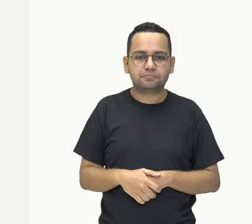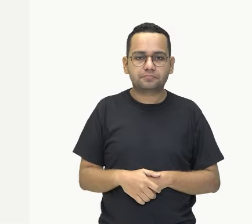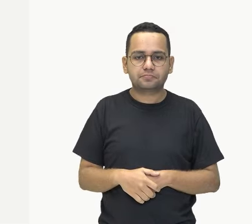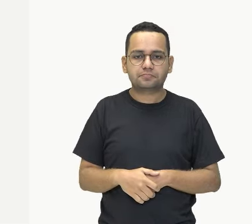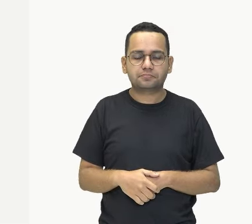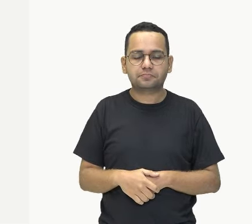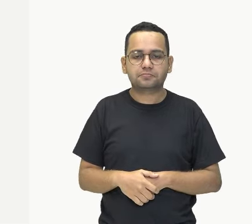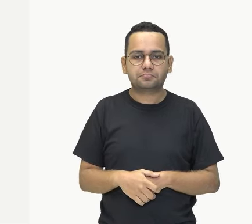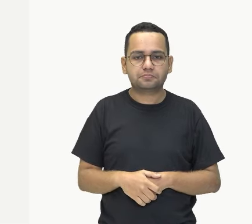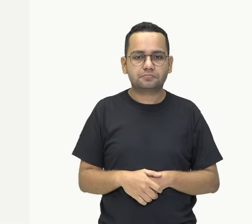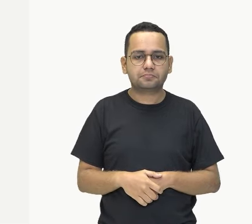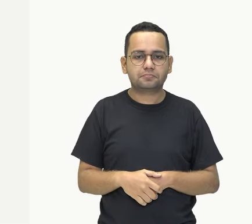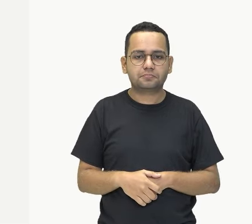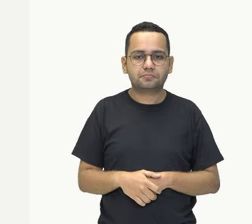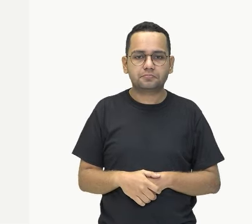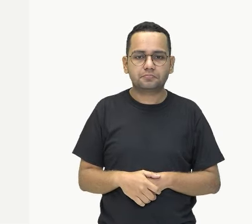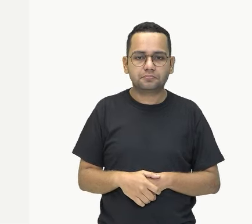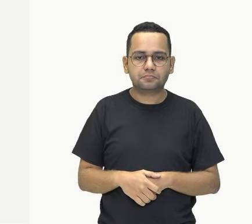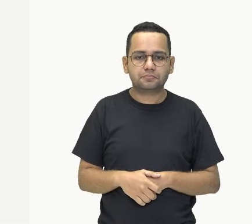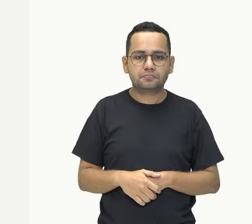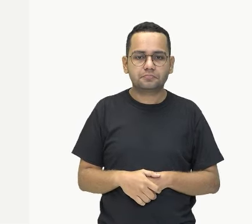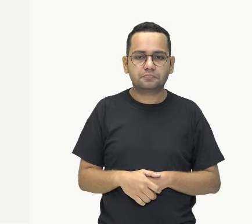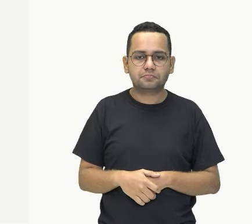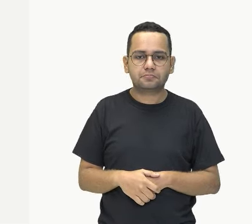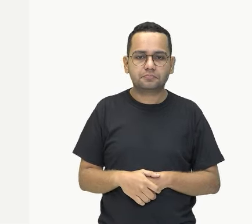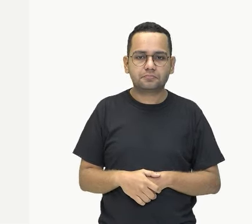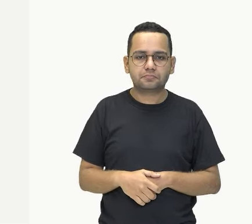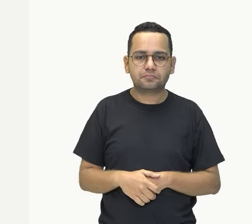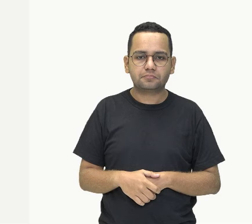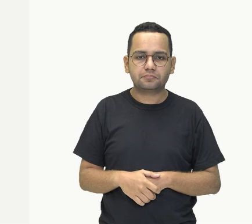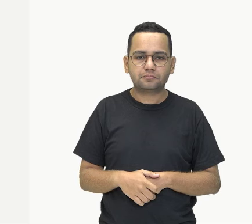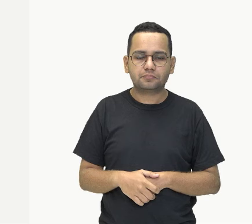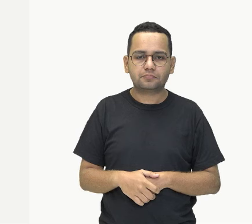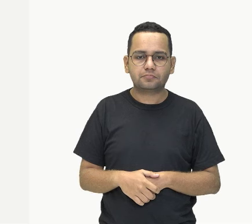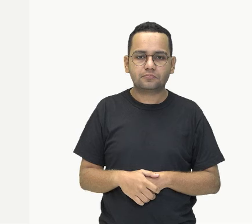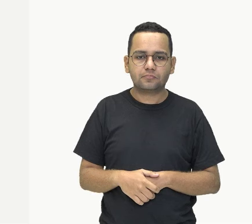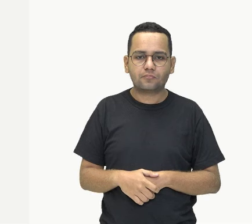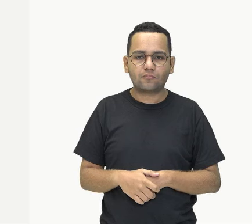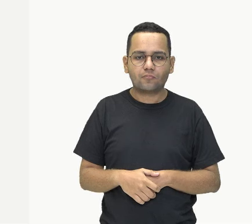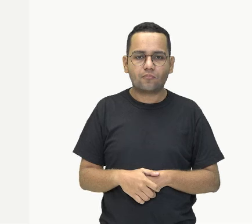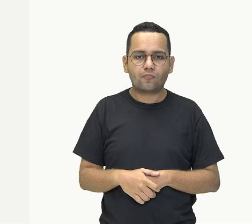preciso resolver a minha potência. Sempre que eu tenho a multiplicação,